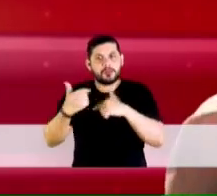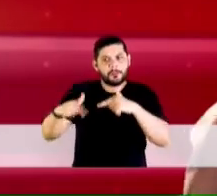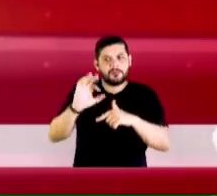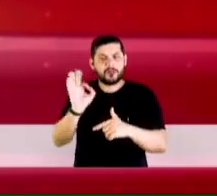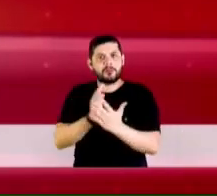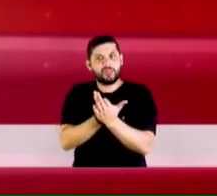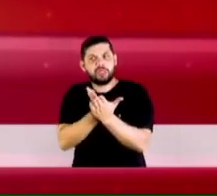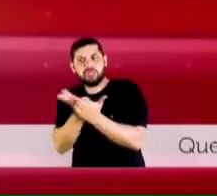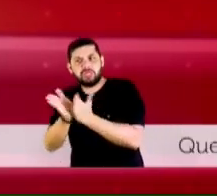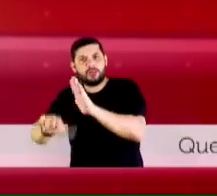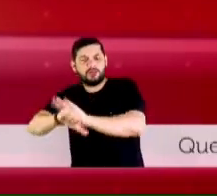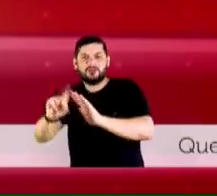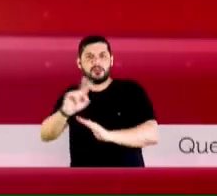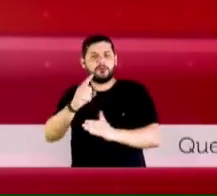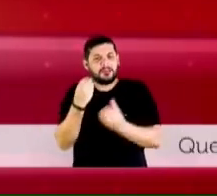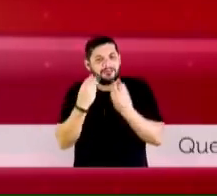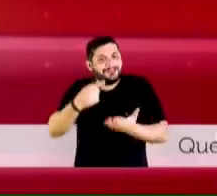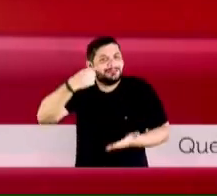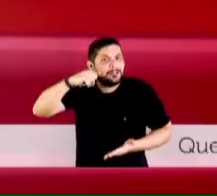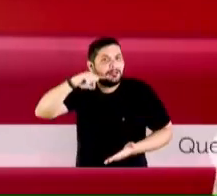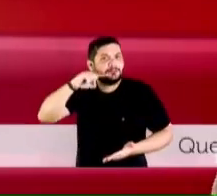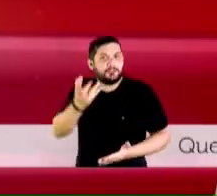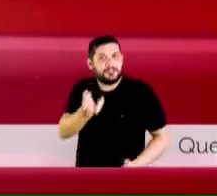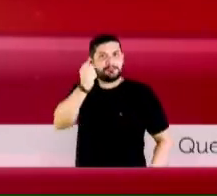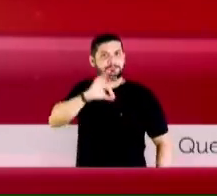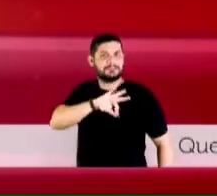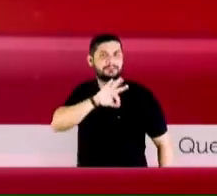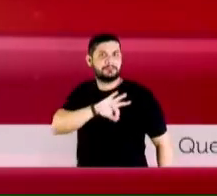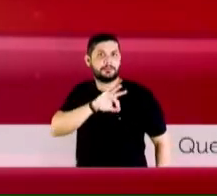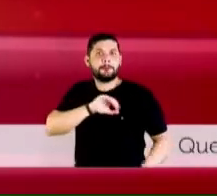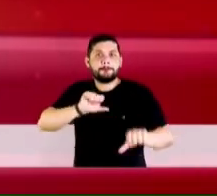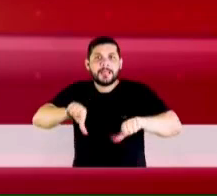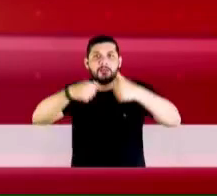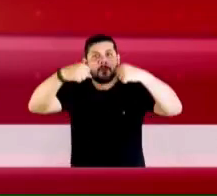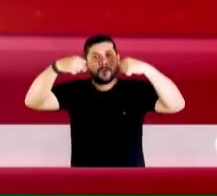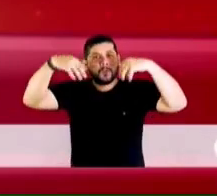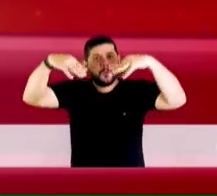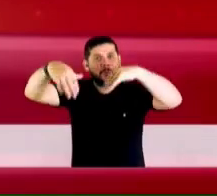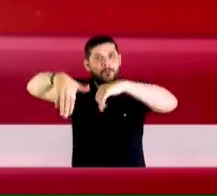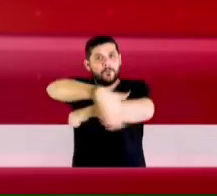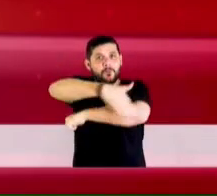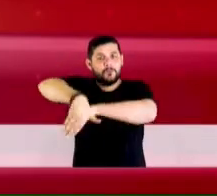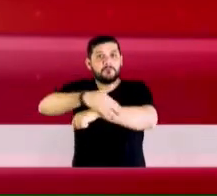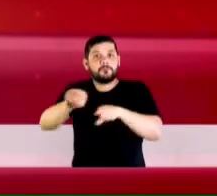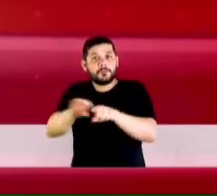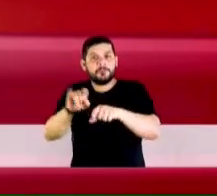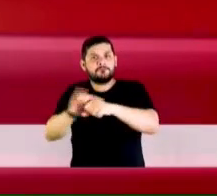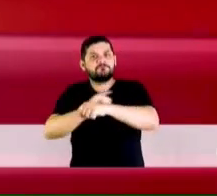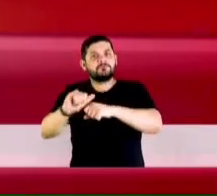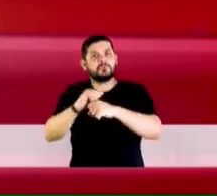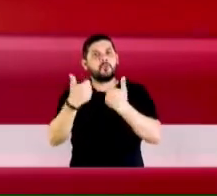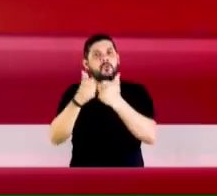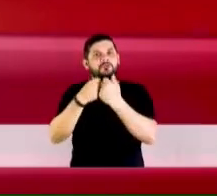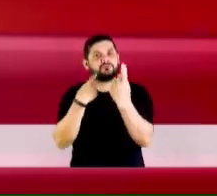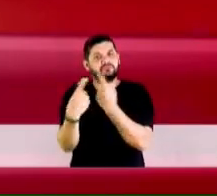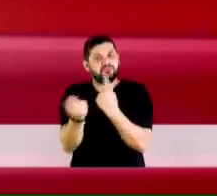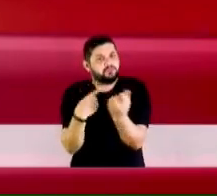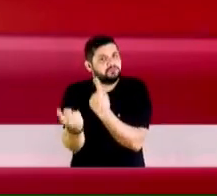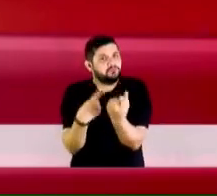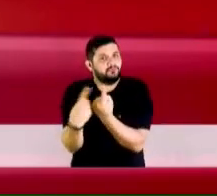bolsa e a gente evite essa juventude para o crime. Queremos ter um estágio remunerado para essa juventude na Prefeitura. Melhorar a iluminação pública